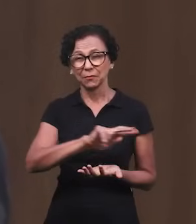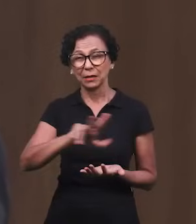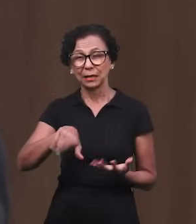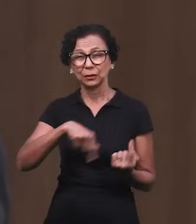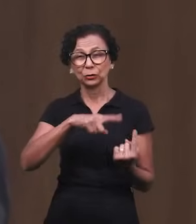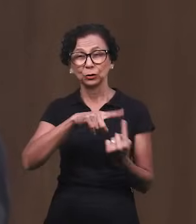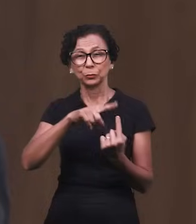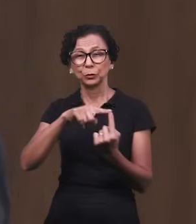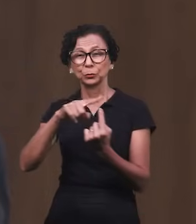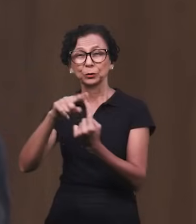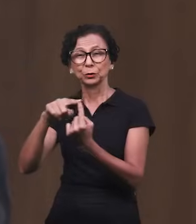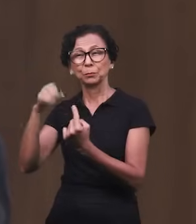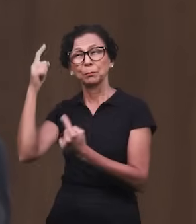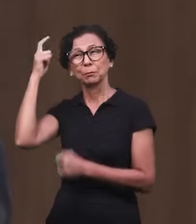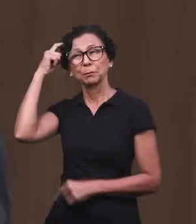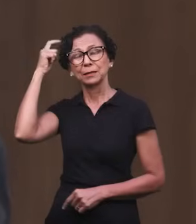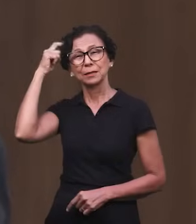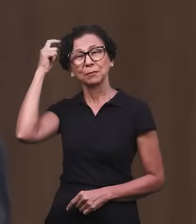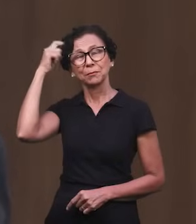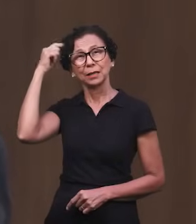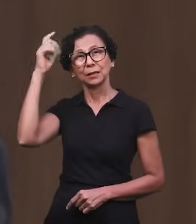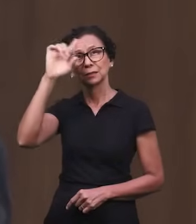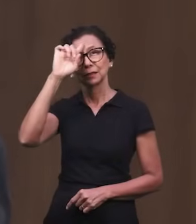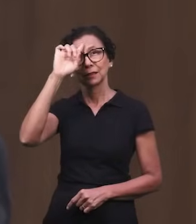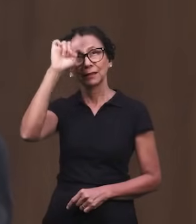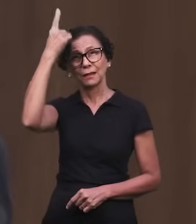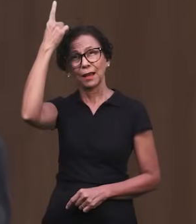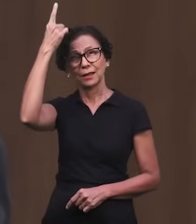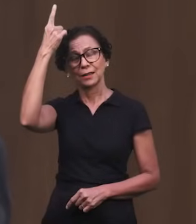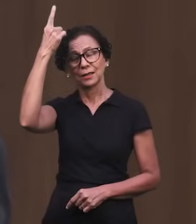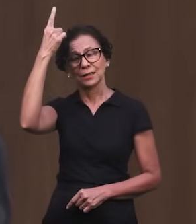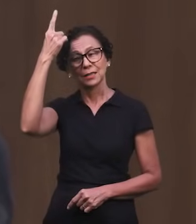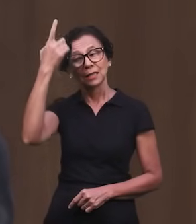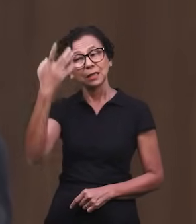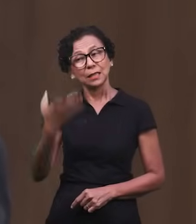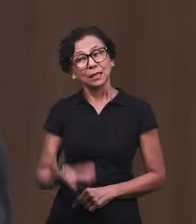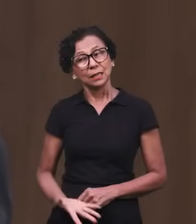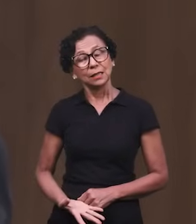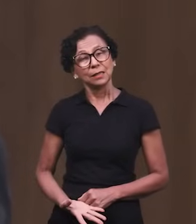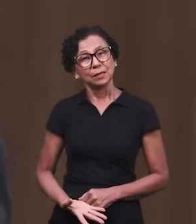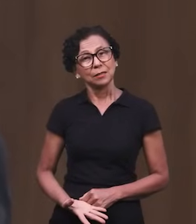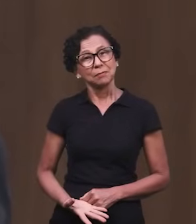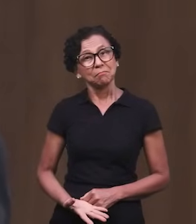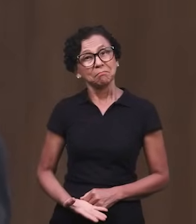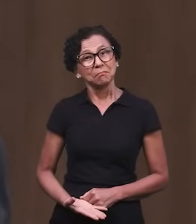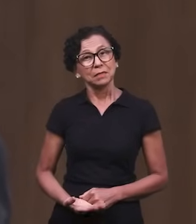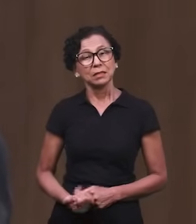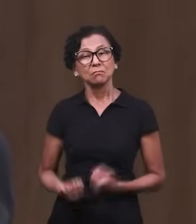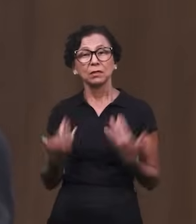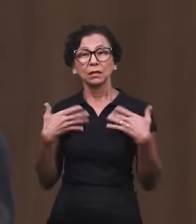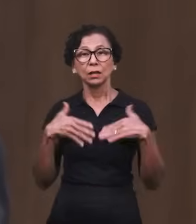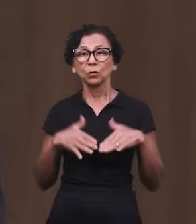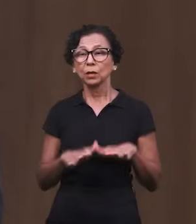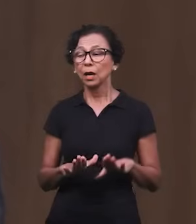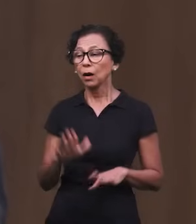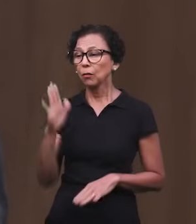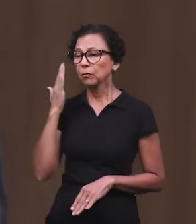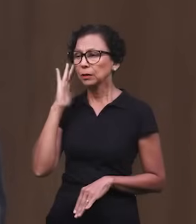naturalidade o que é a universidade e, acima de tudo, nos apropriar daquele versículo que diz: examinai